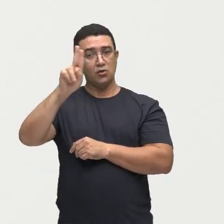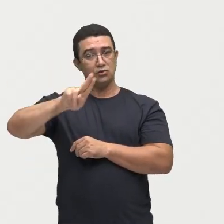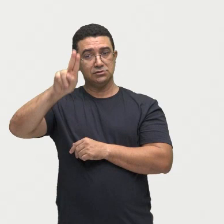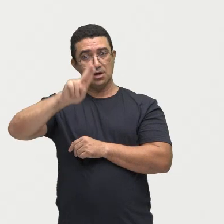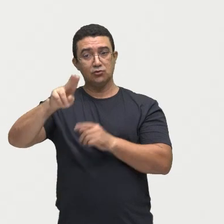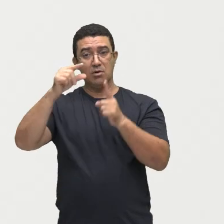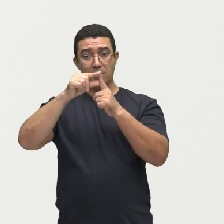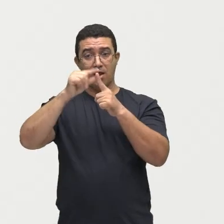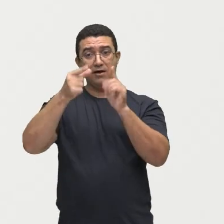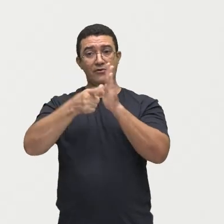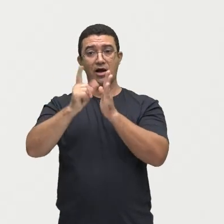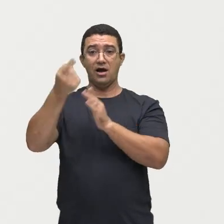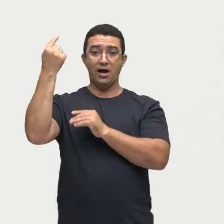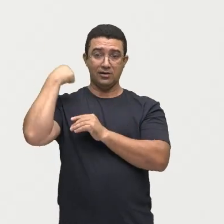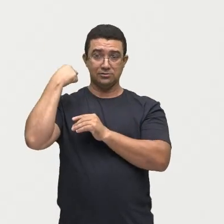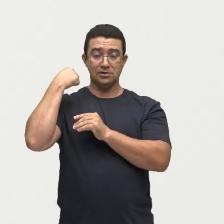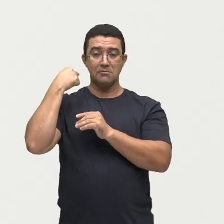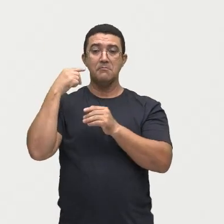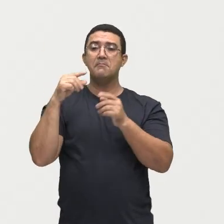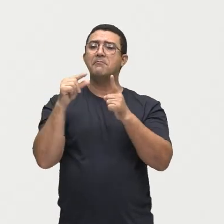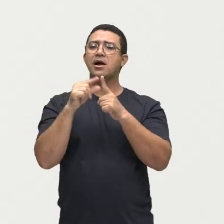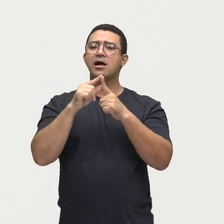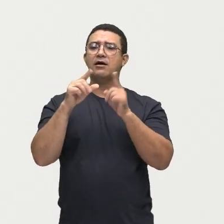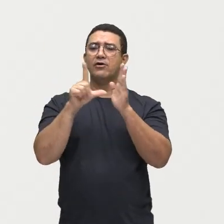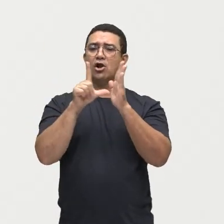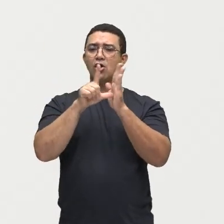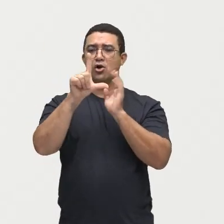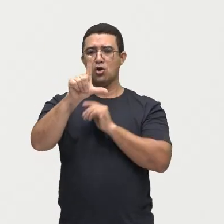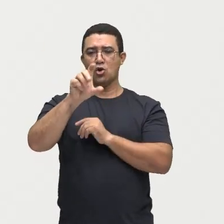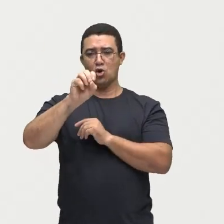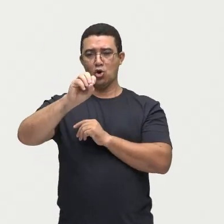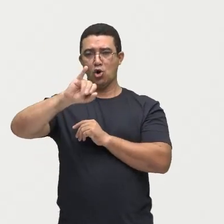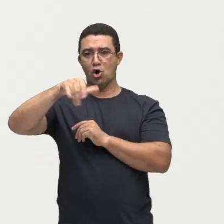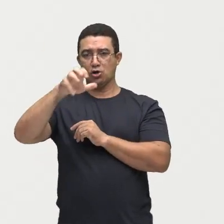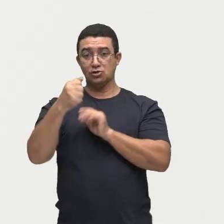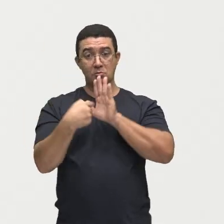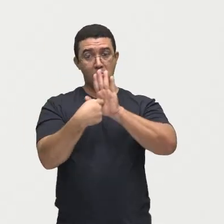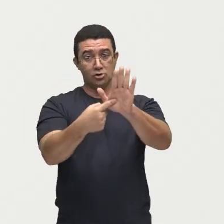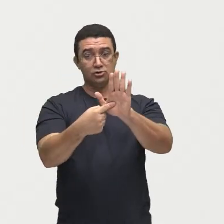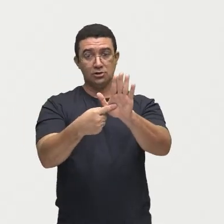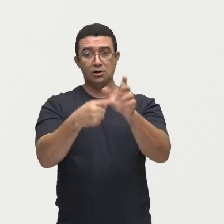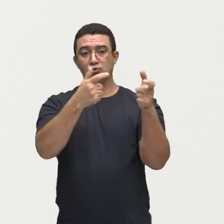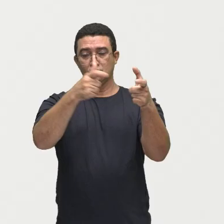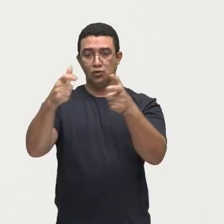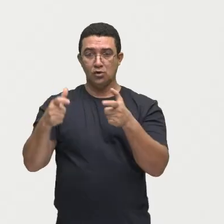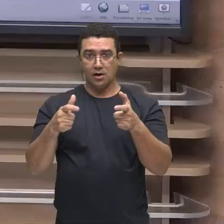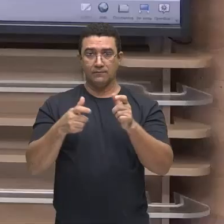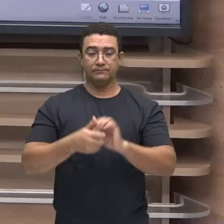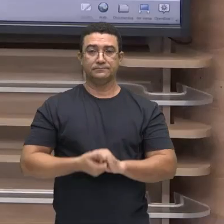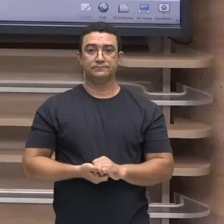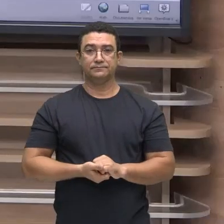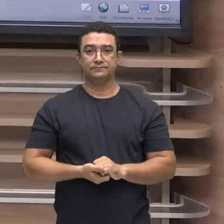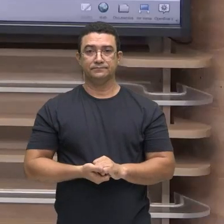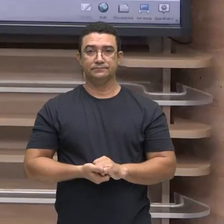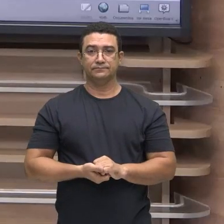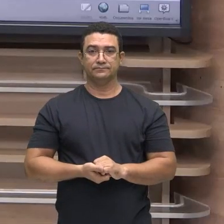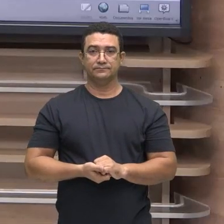anterior, que é a palavra loja, indicando um lugar. E